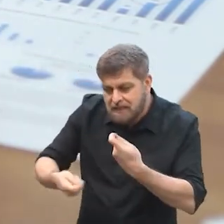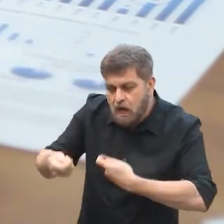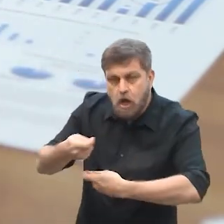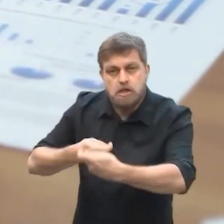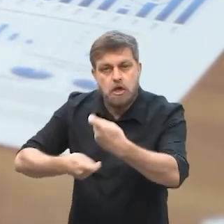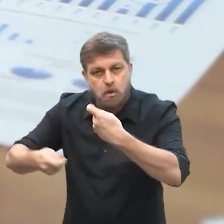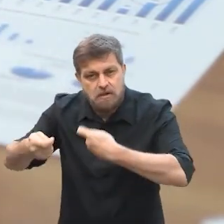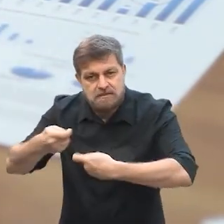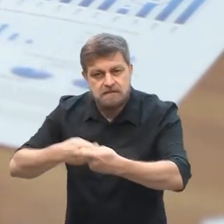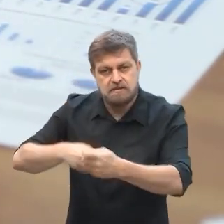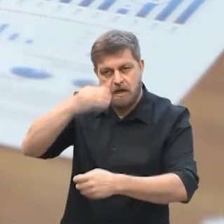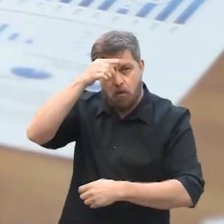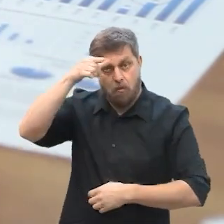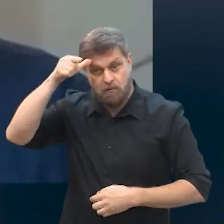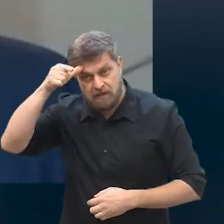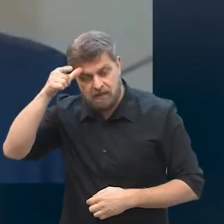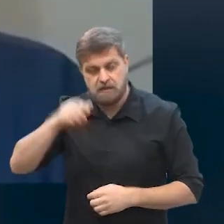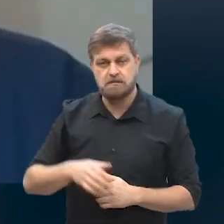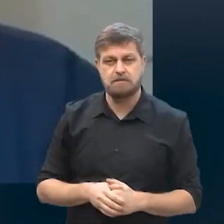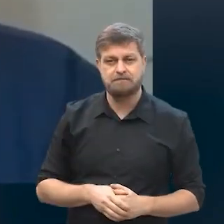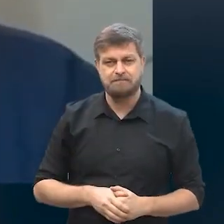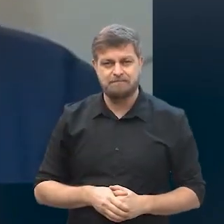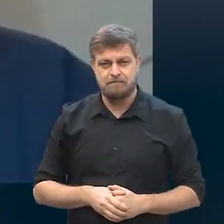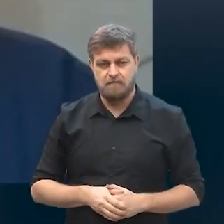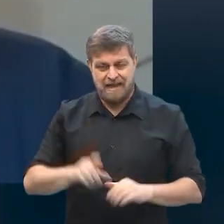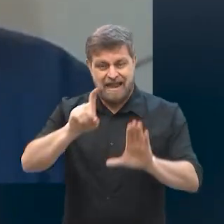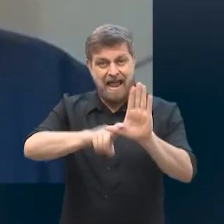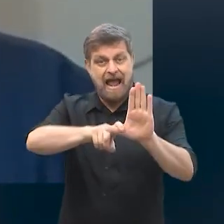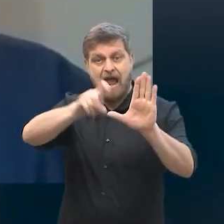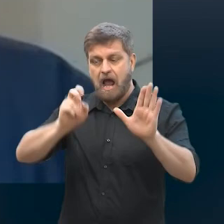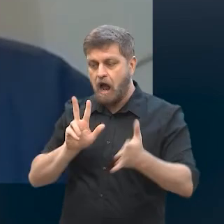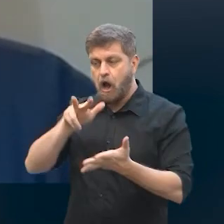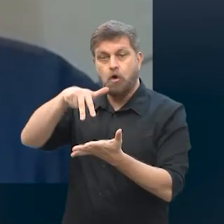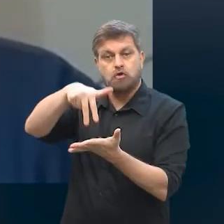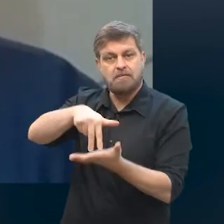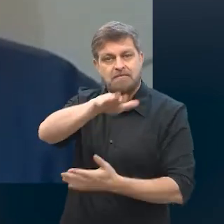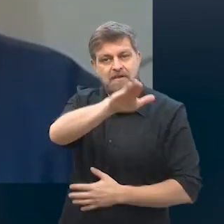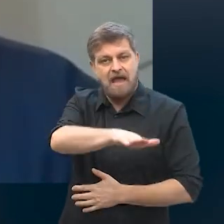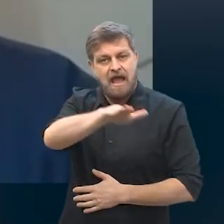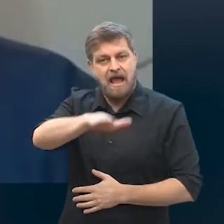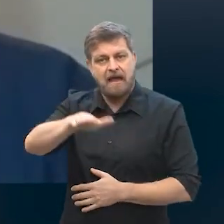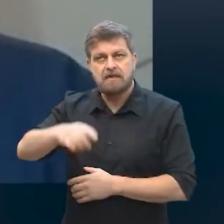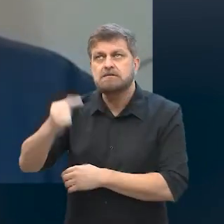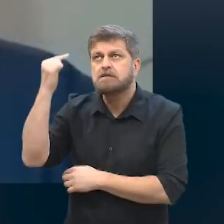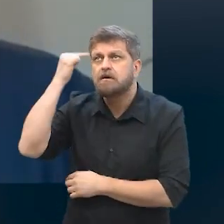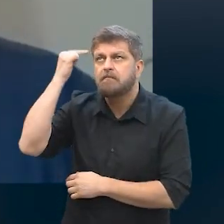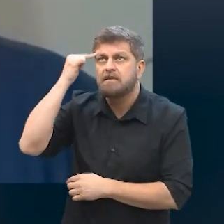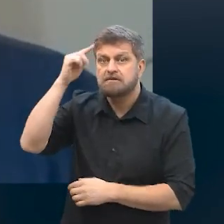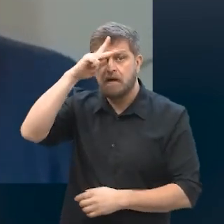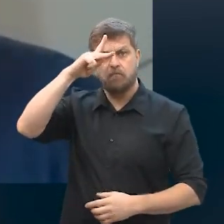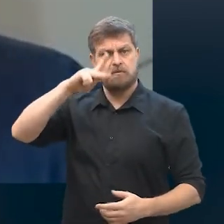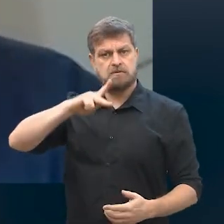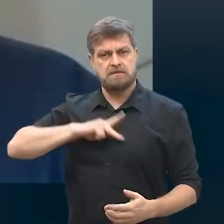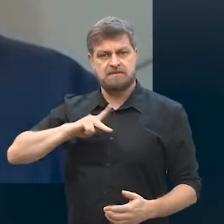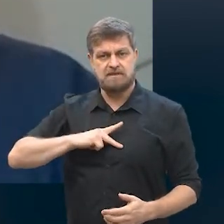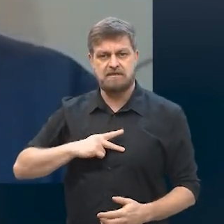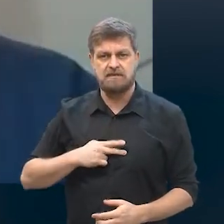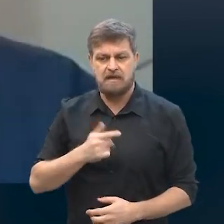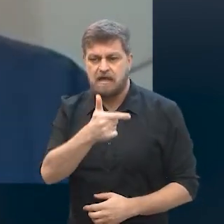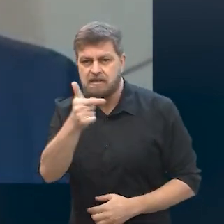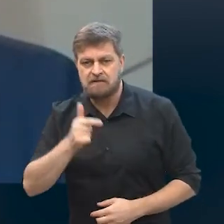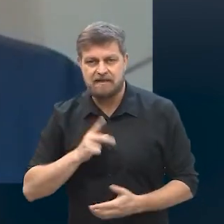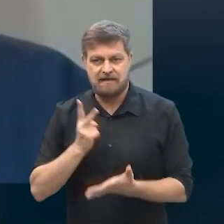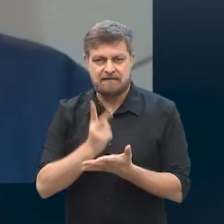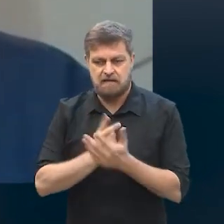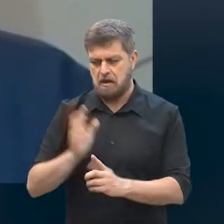teu cliente, com o teu fornecedor, a autonomia da criança de pensar por si e não